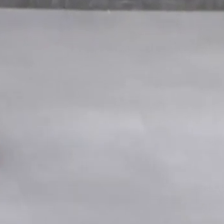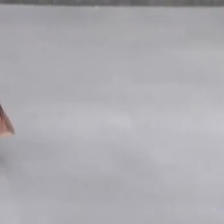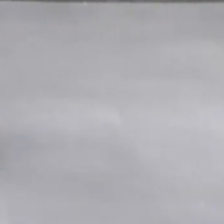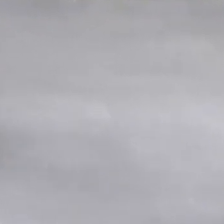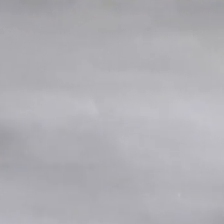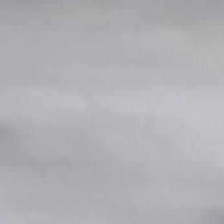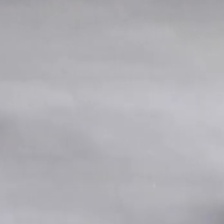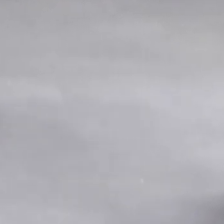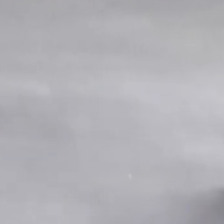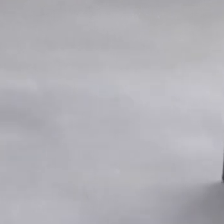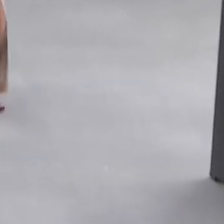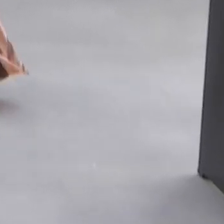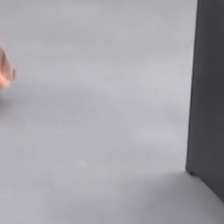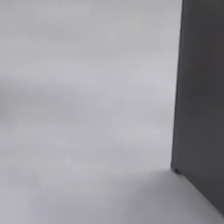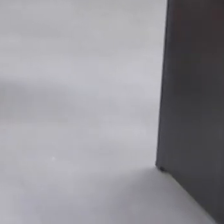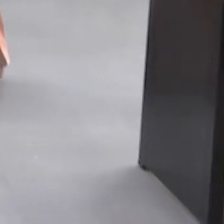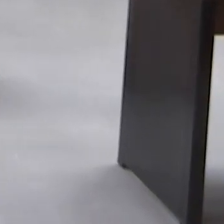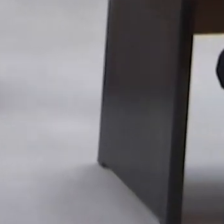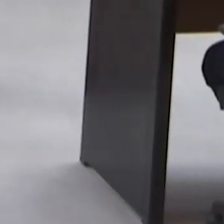vai